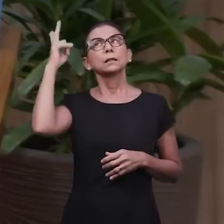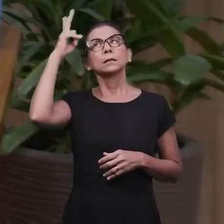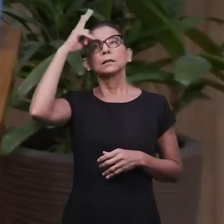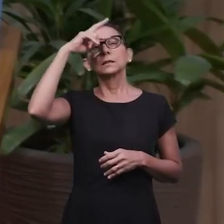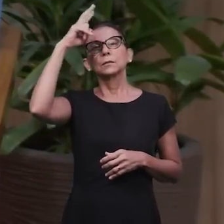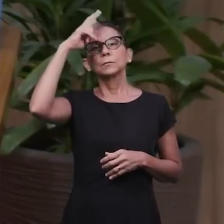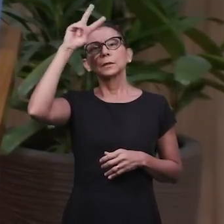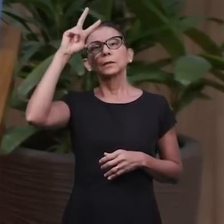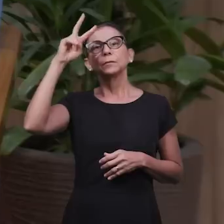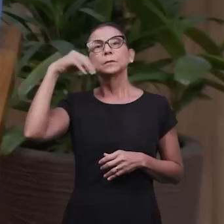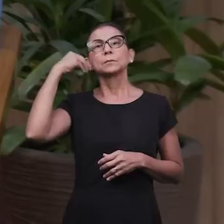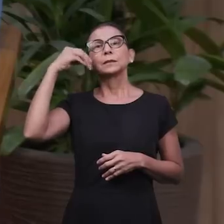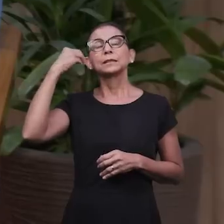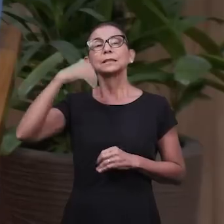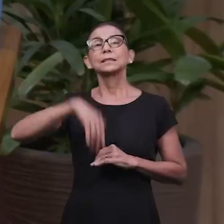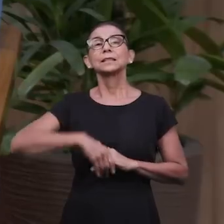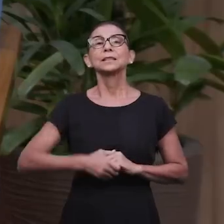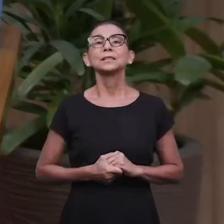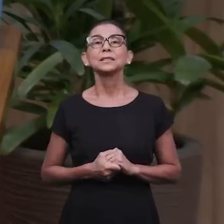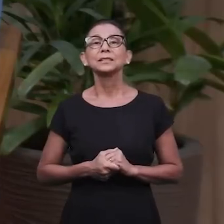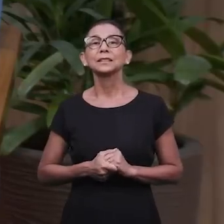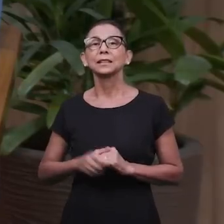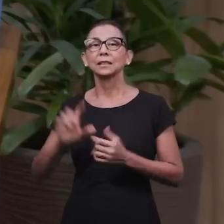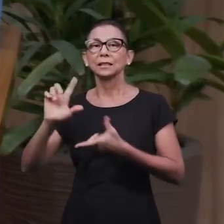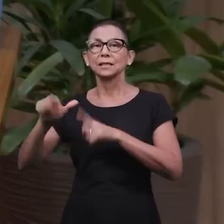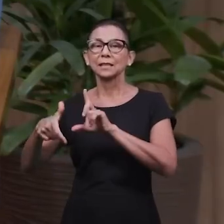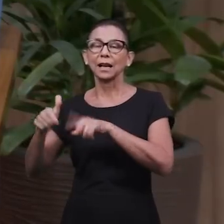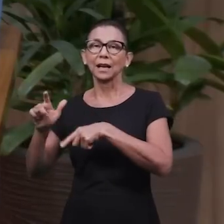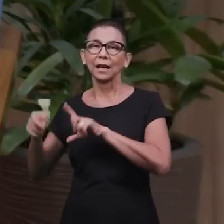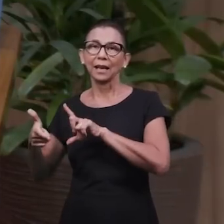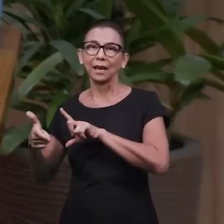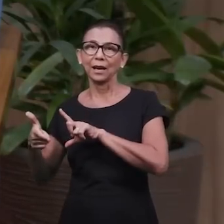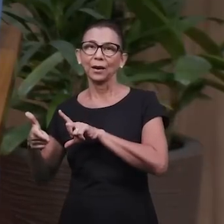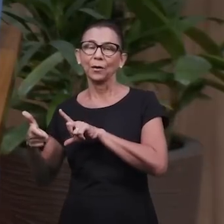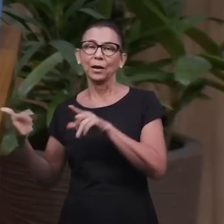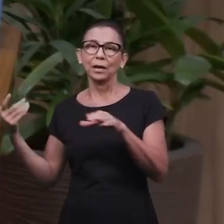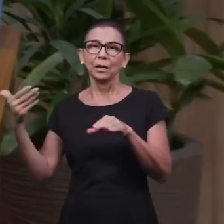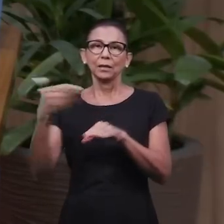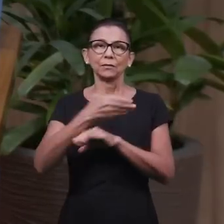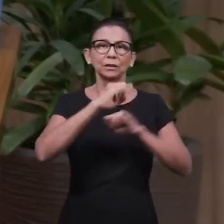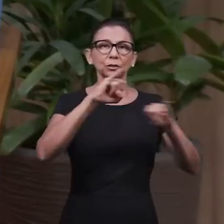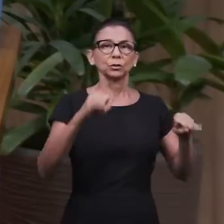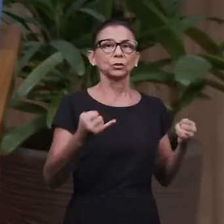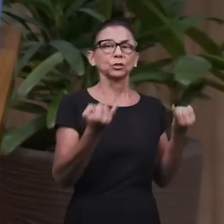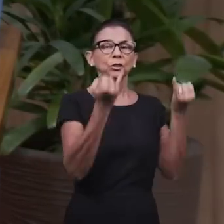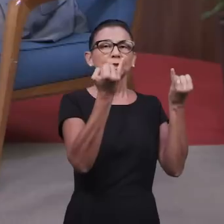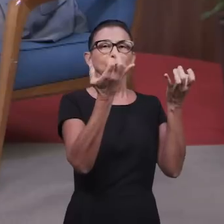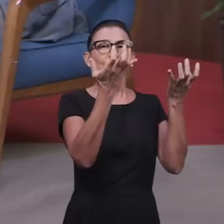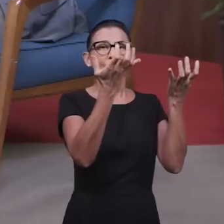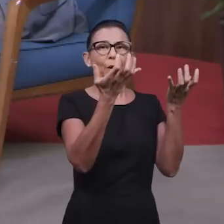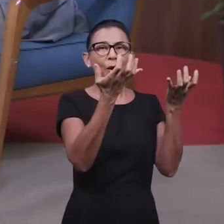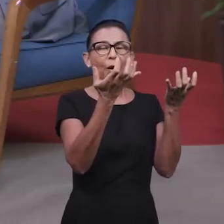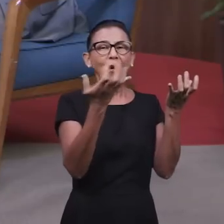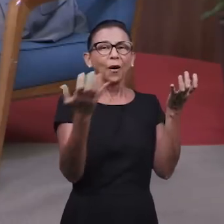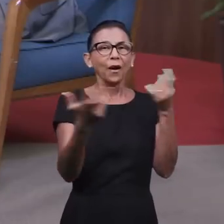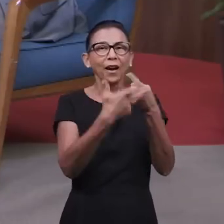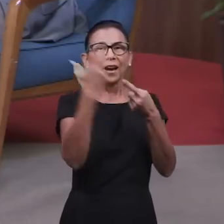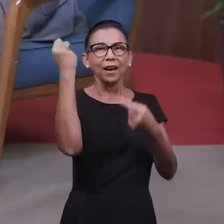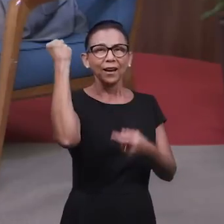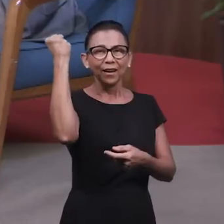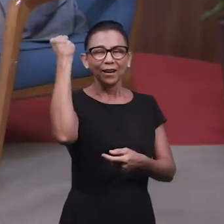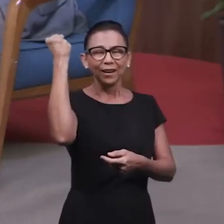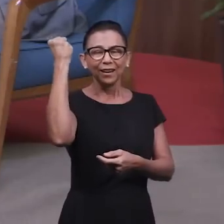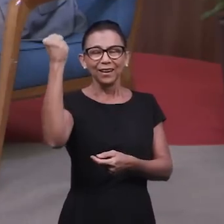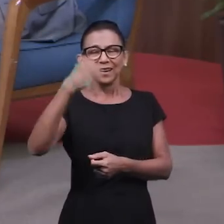da grande vitória de Israel sobre a cidade de Jericó. Logo que atravessaram o Jordão, exatamente,